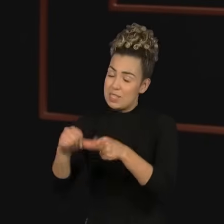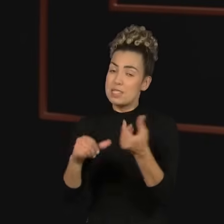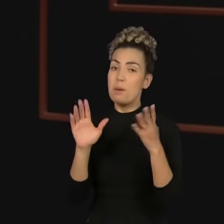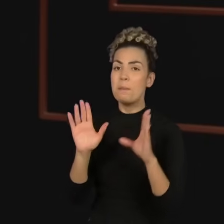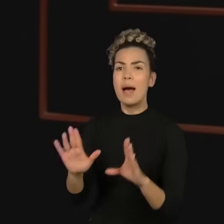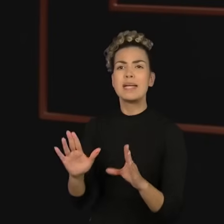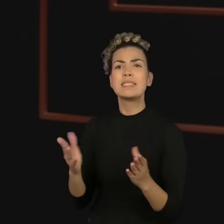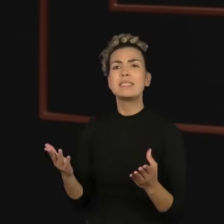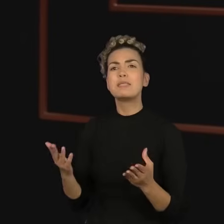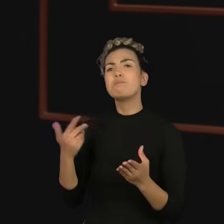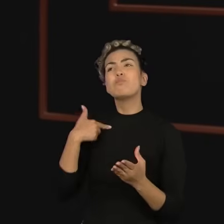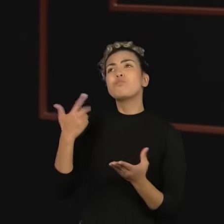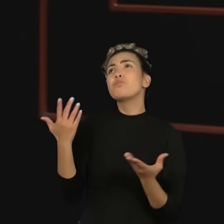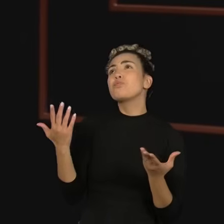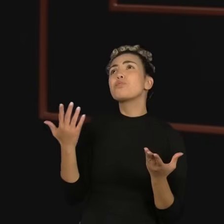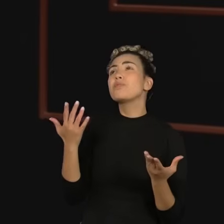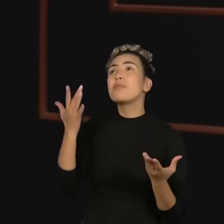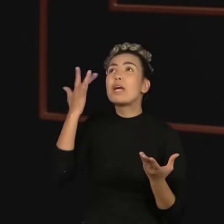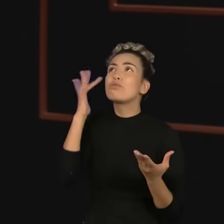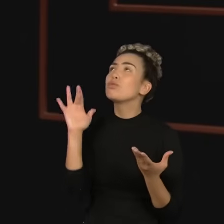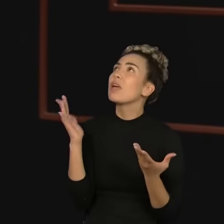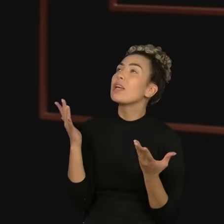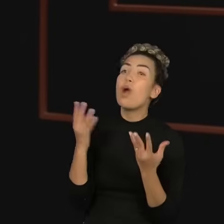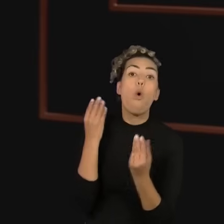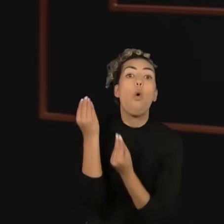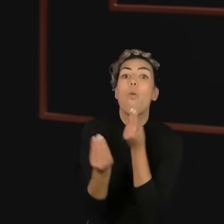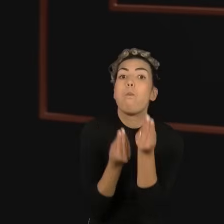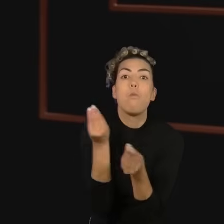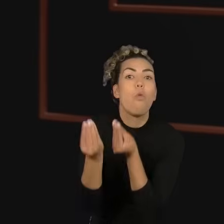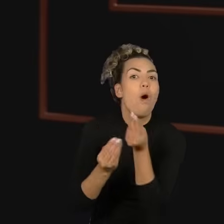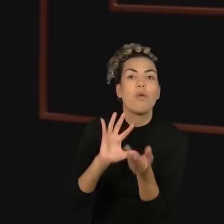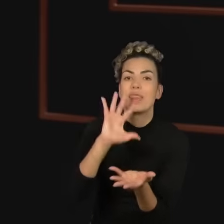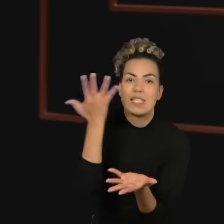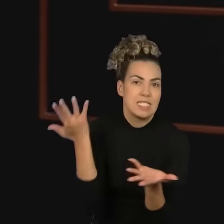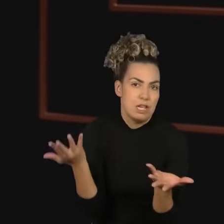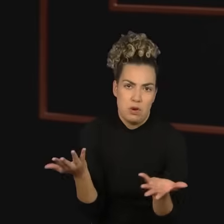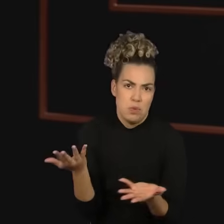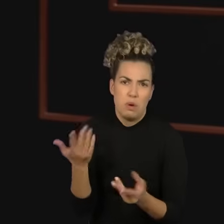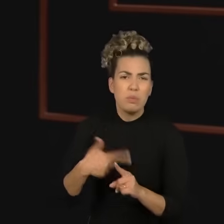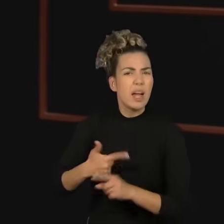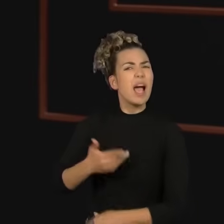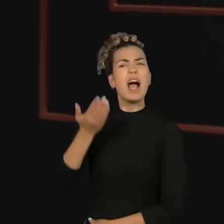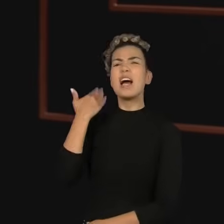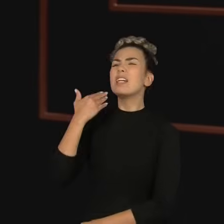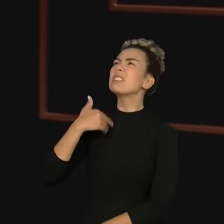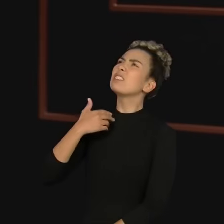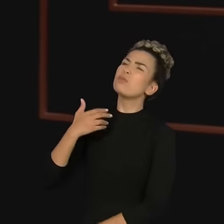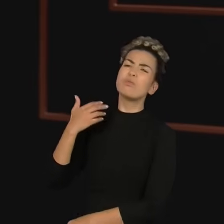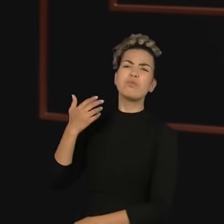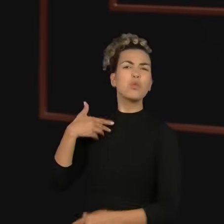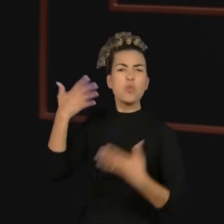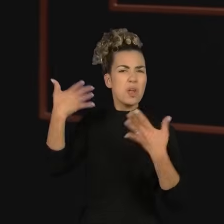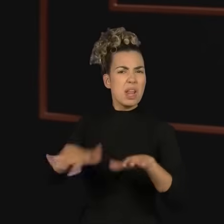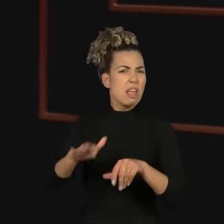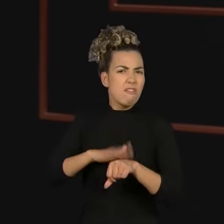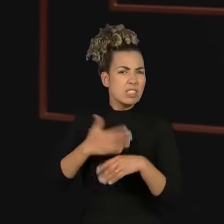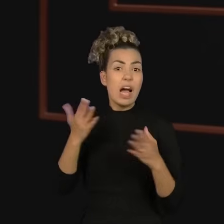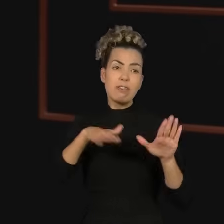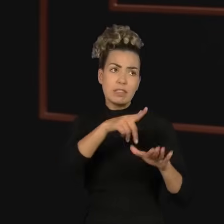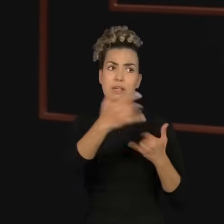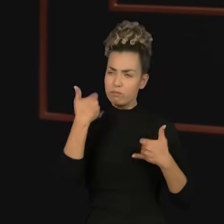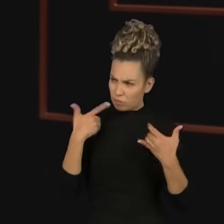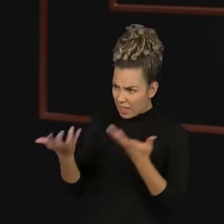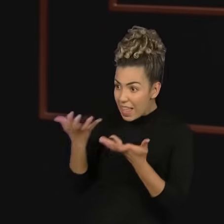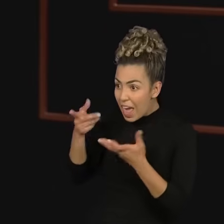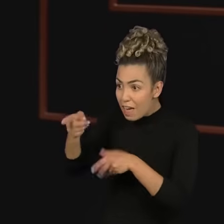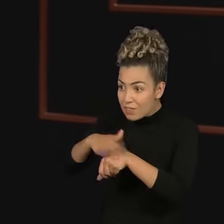sei como aconteceu, porque eu não queria fazer, a minha primeira, quando falaram, quer fazer? Eu falei, claro,